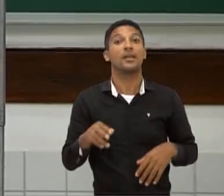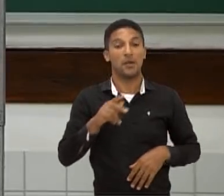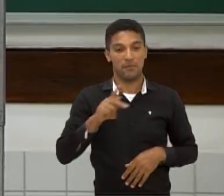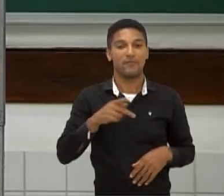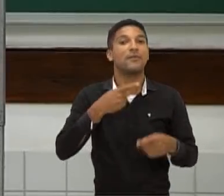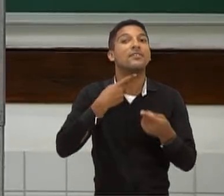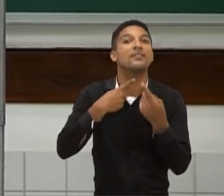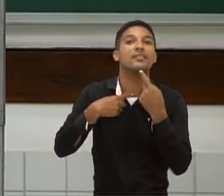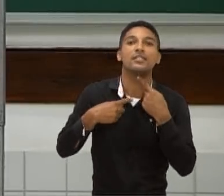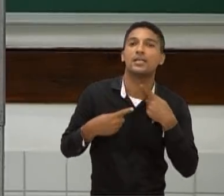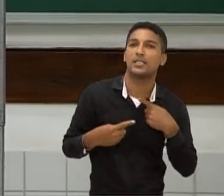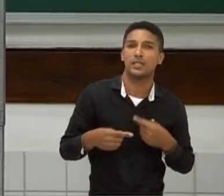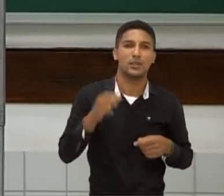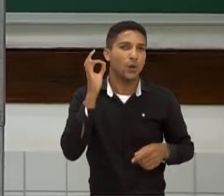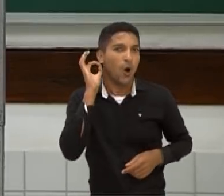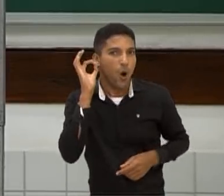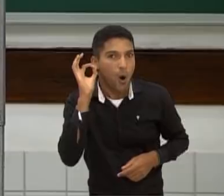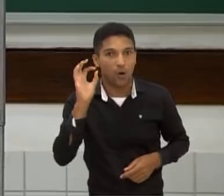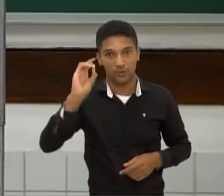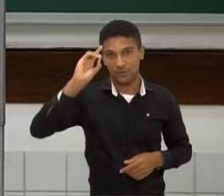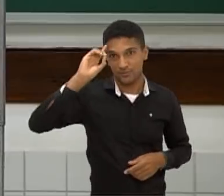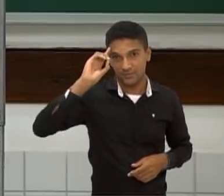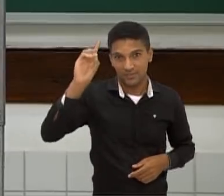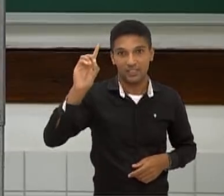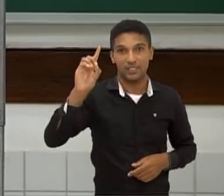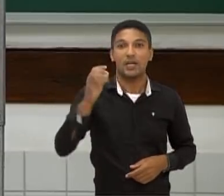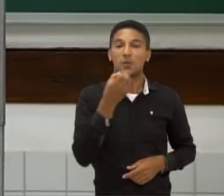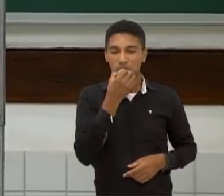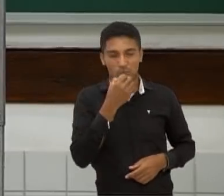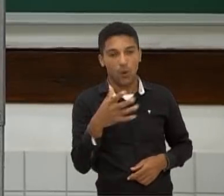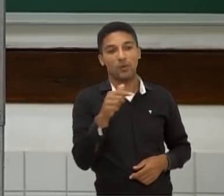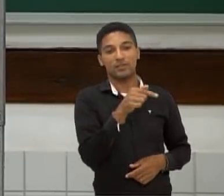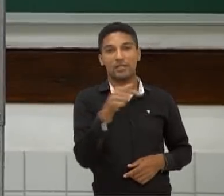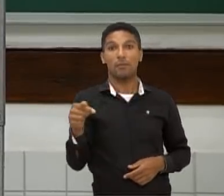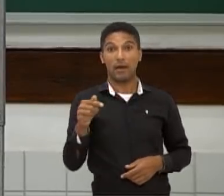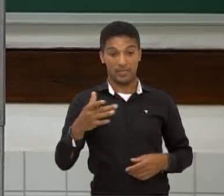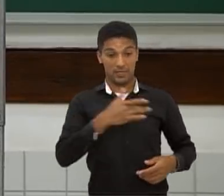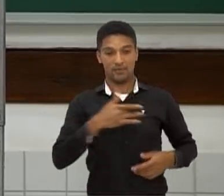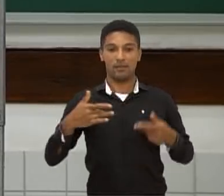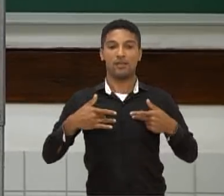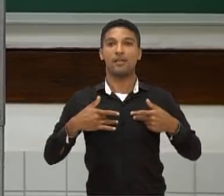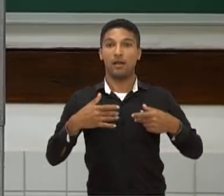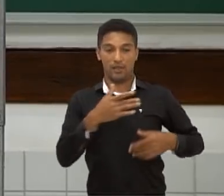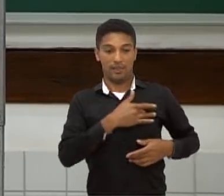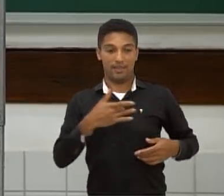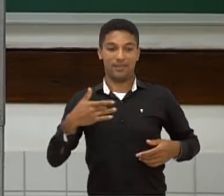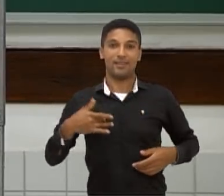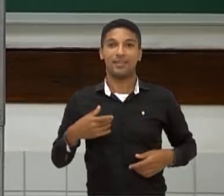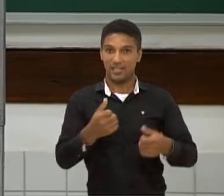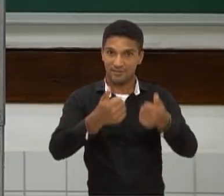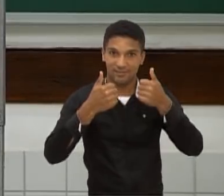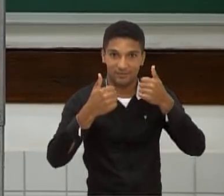um ótimo dia, que seja aí uma boa semana e fique tudo bem com vocês, tá bom? Grande abraço!